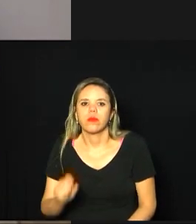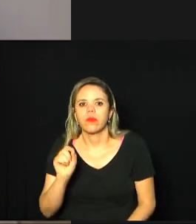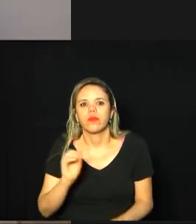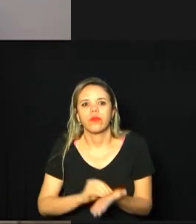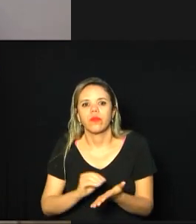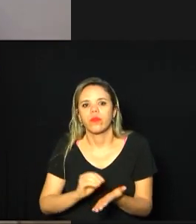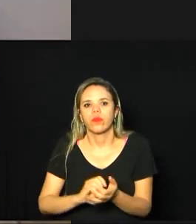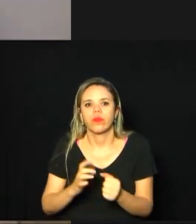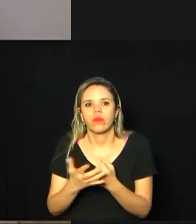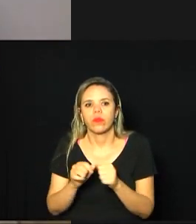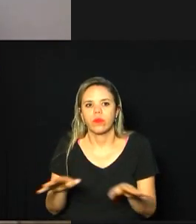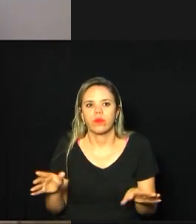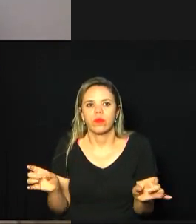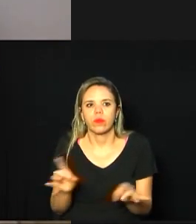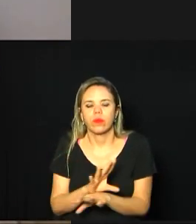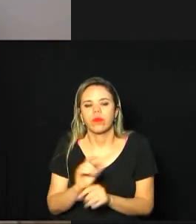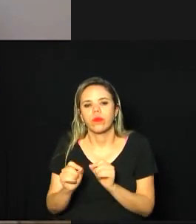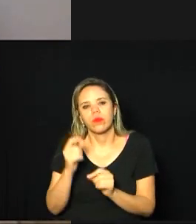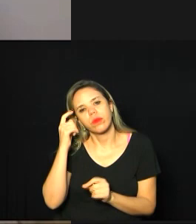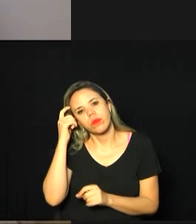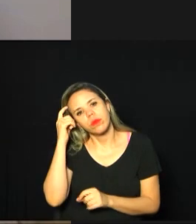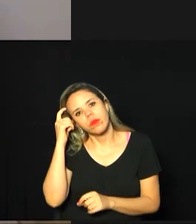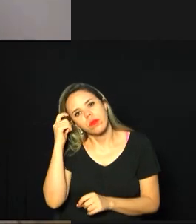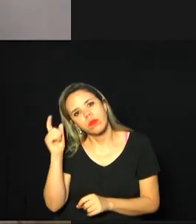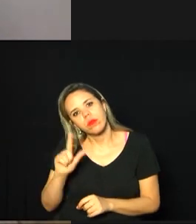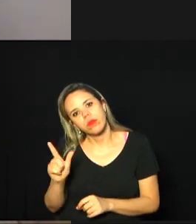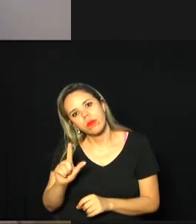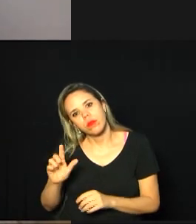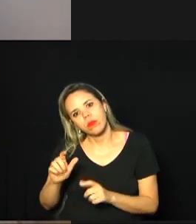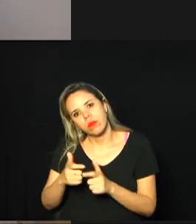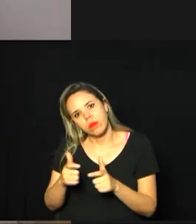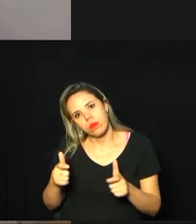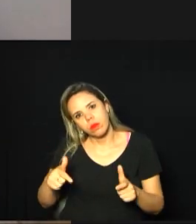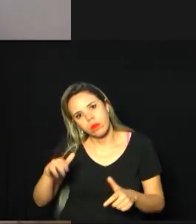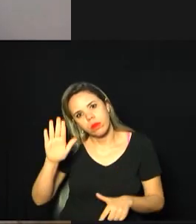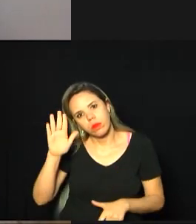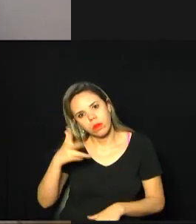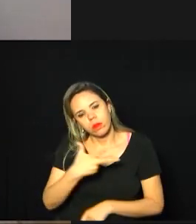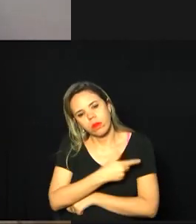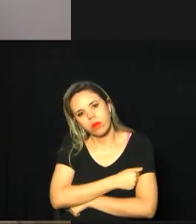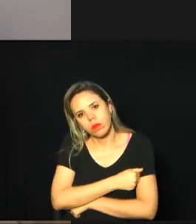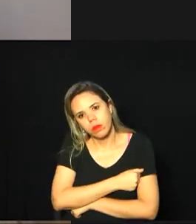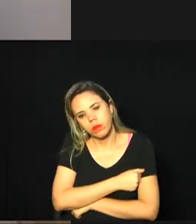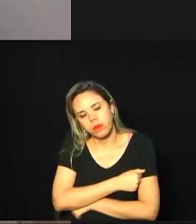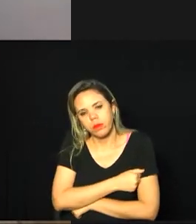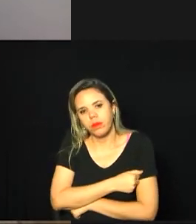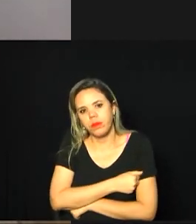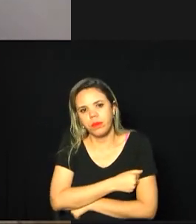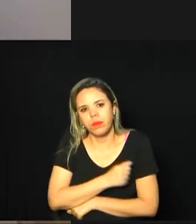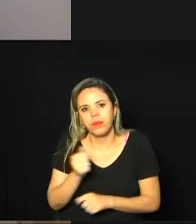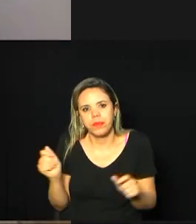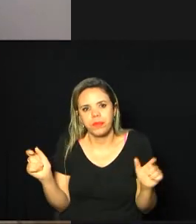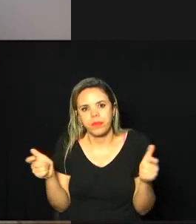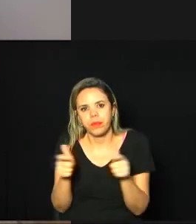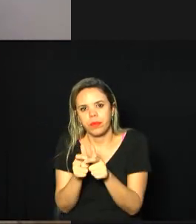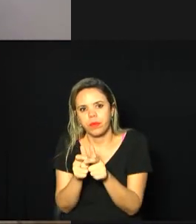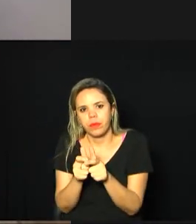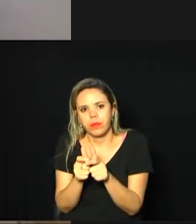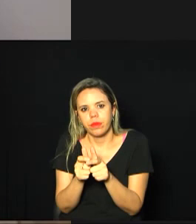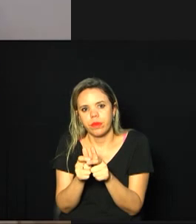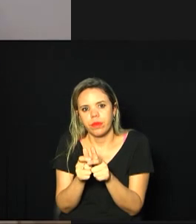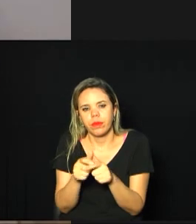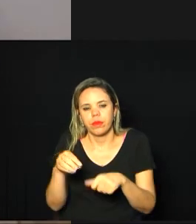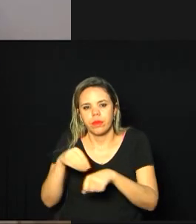para a pandemia acabar é efetivamente a gente avançar ainda mais com a vacinação e diminuir a taxa